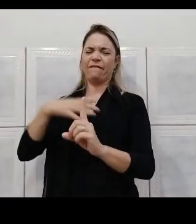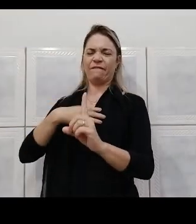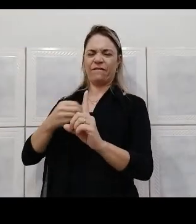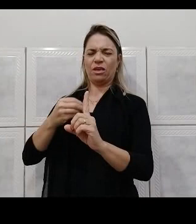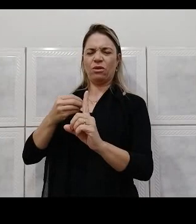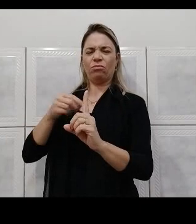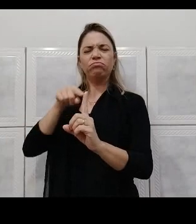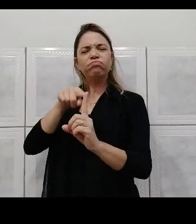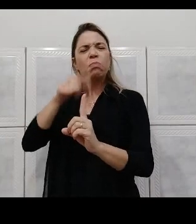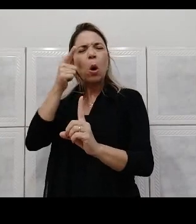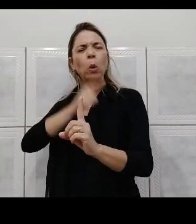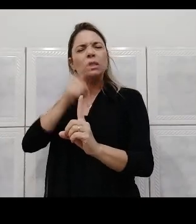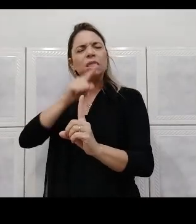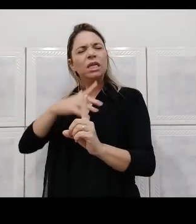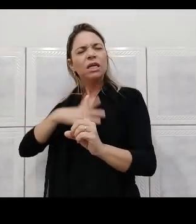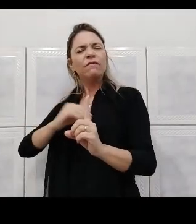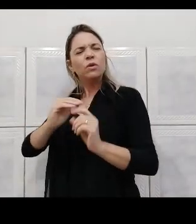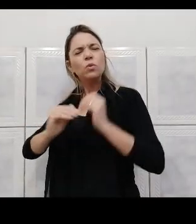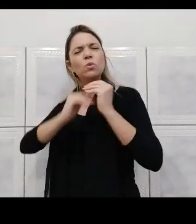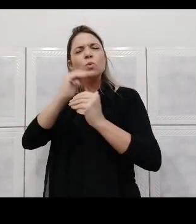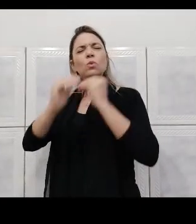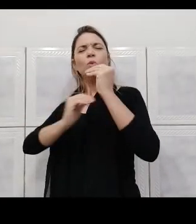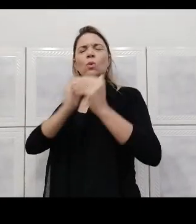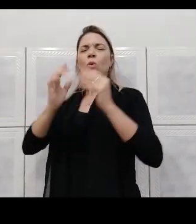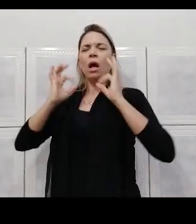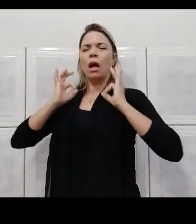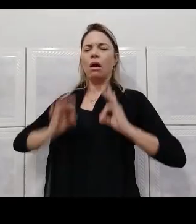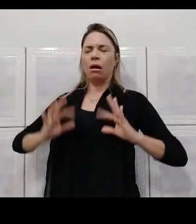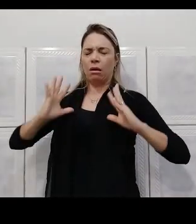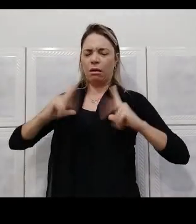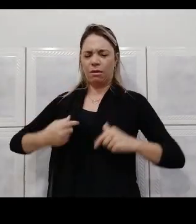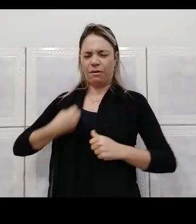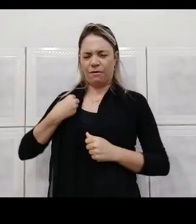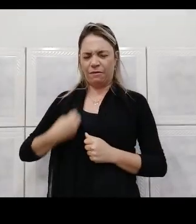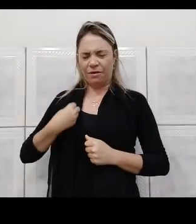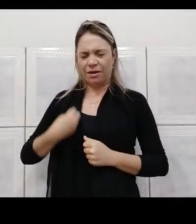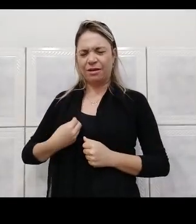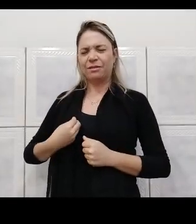Senhor, cheios de boa intenção. Rogamos a